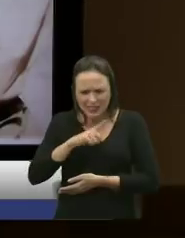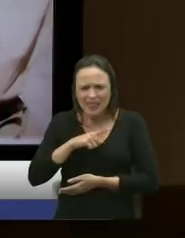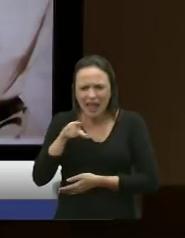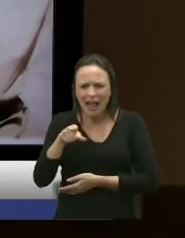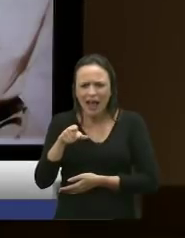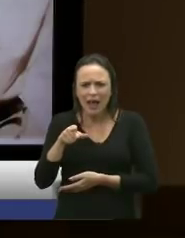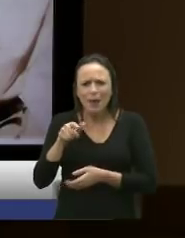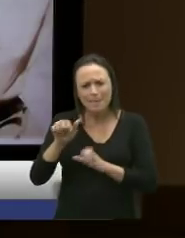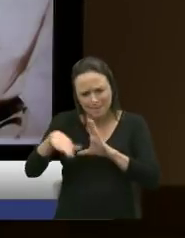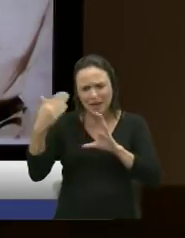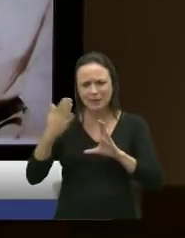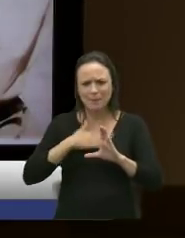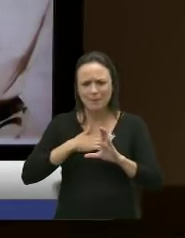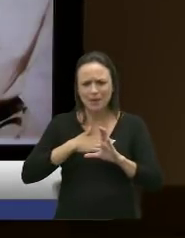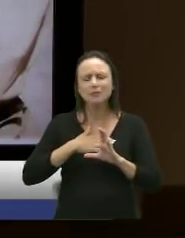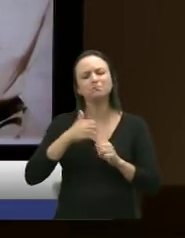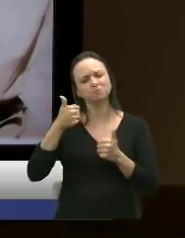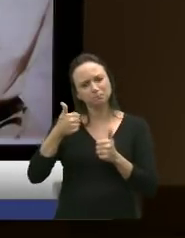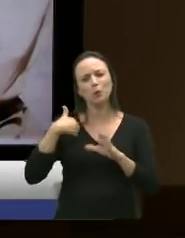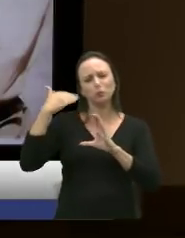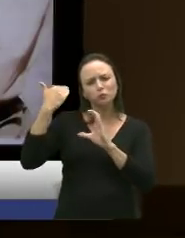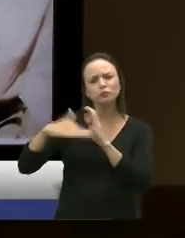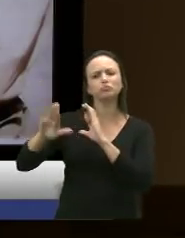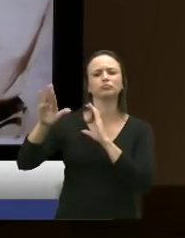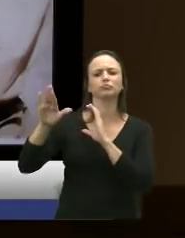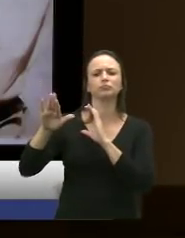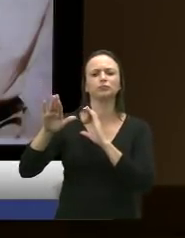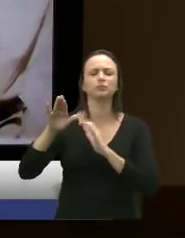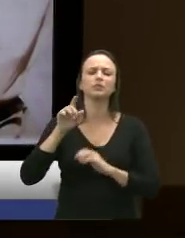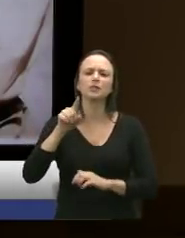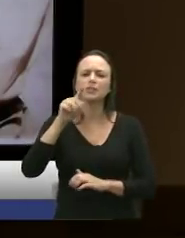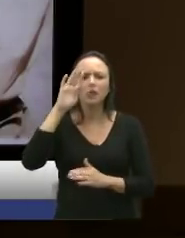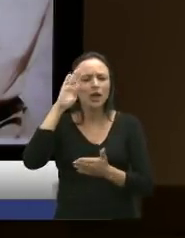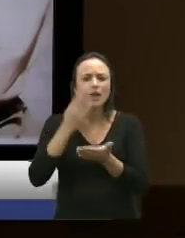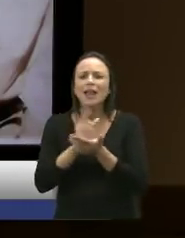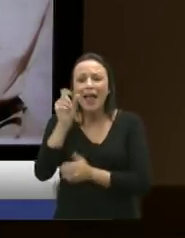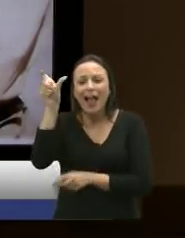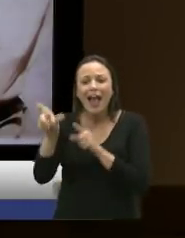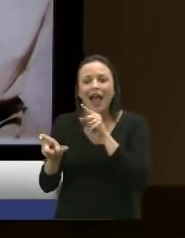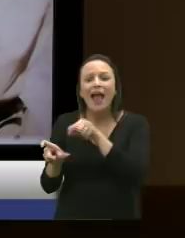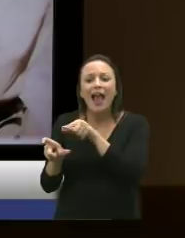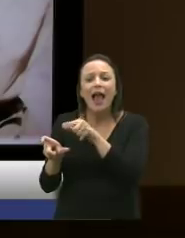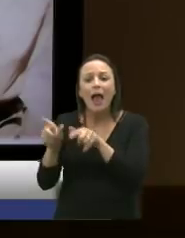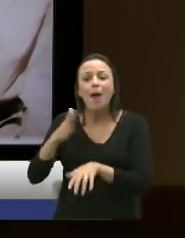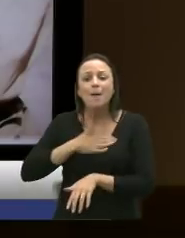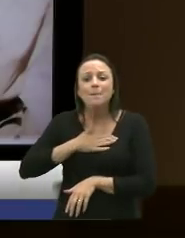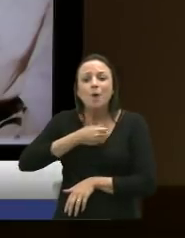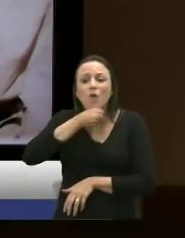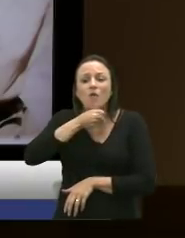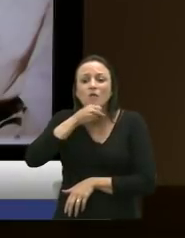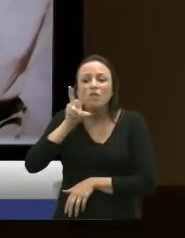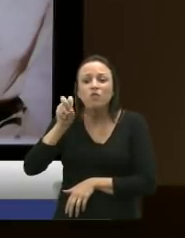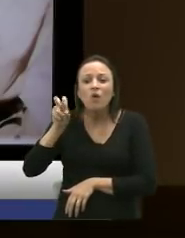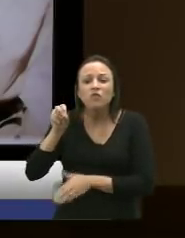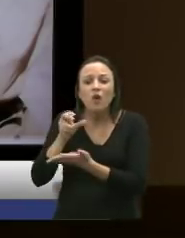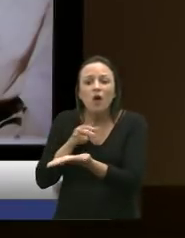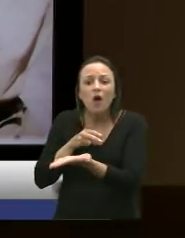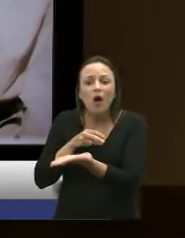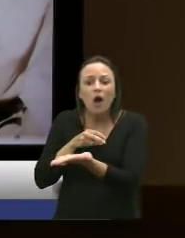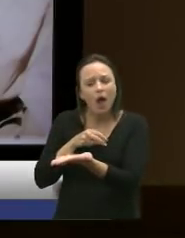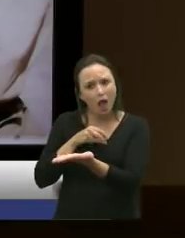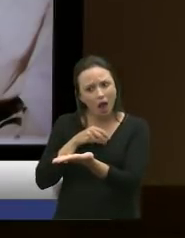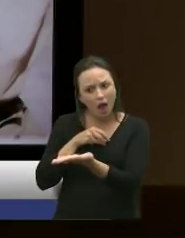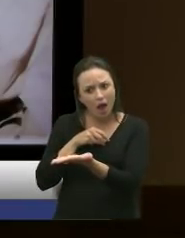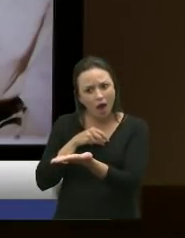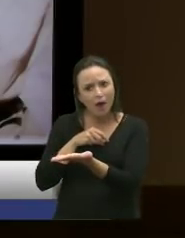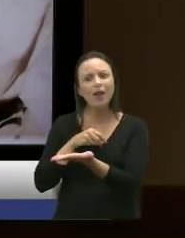manda. Mandei. Professor, você não vai acreditar, é meu avô. E daí falei com o avô dele, etc.